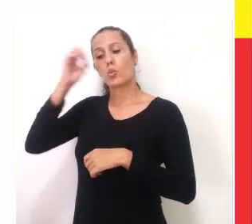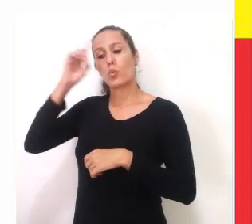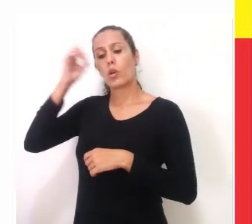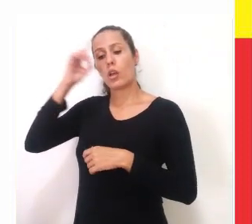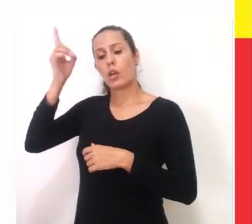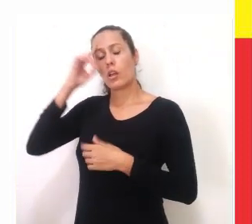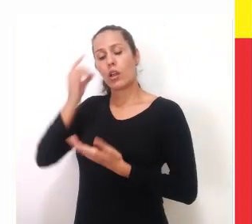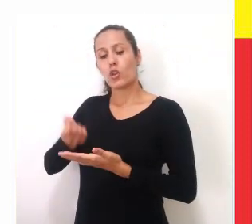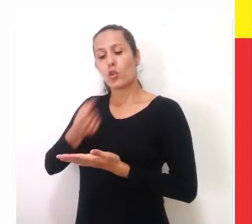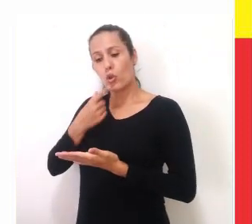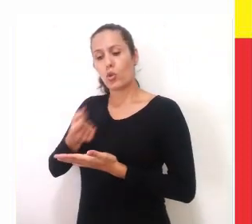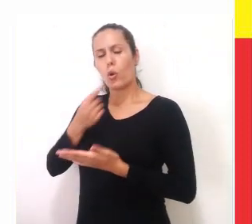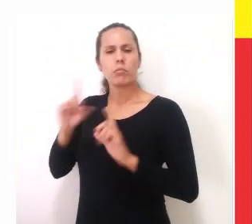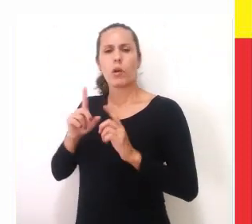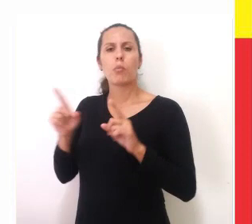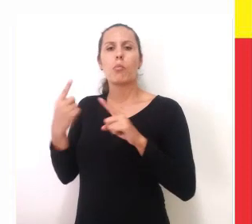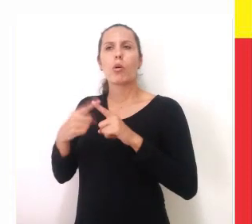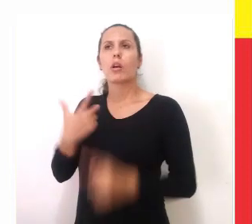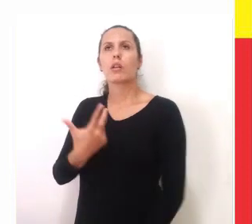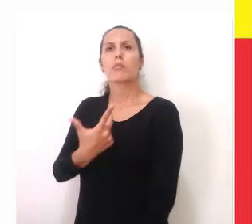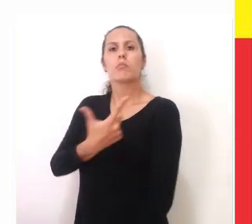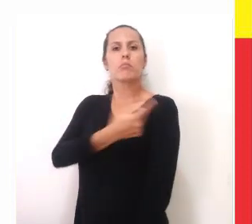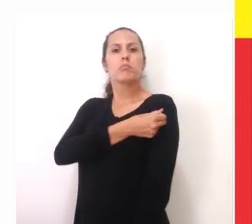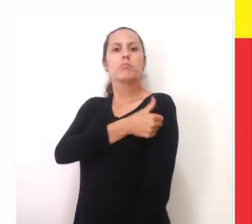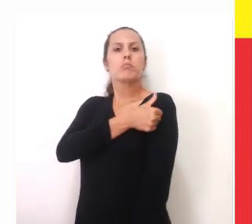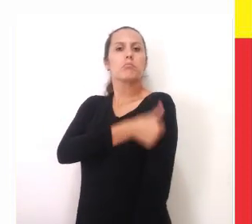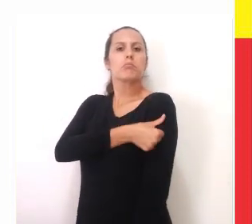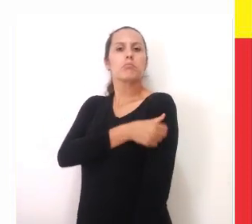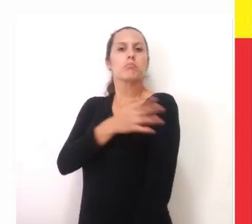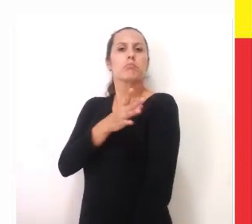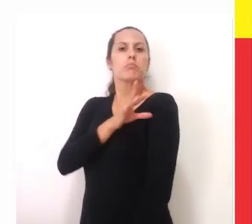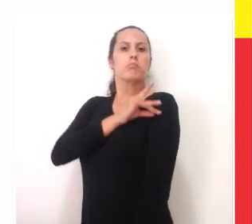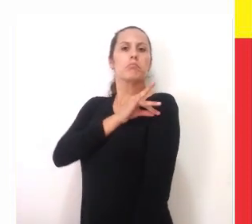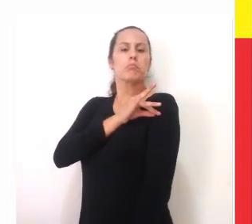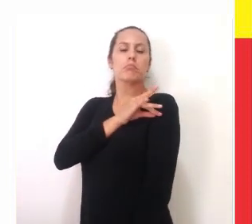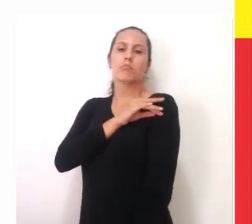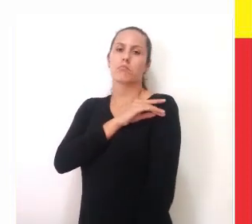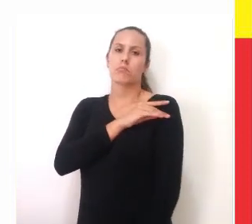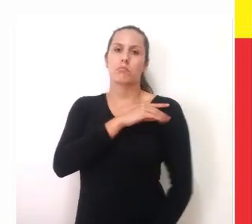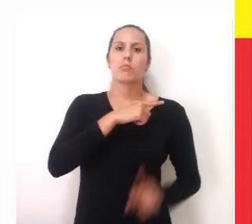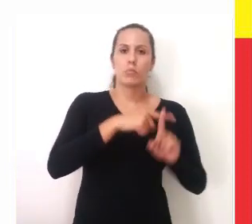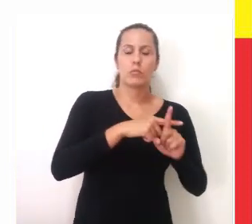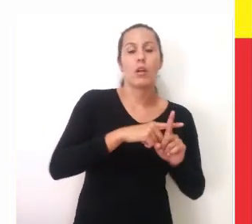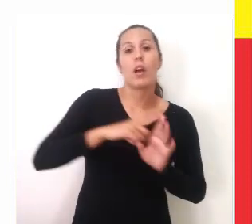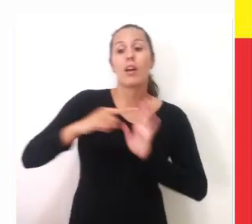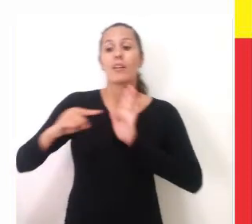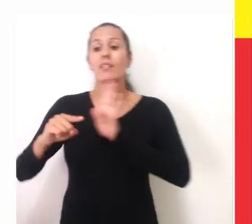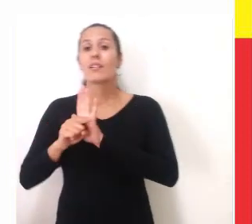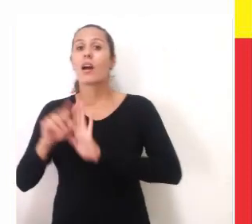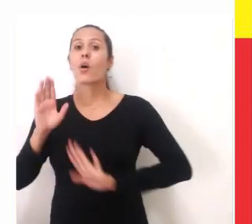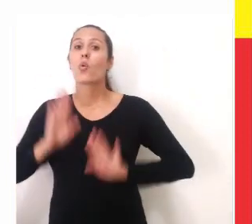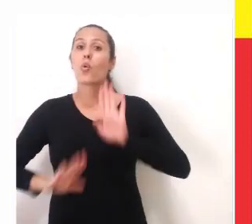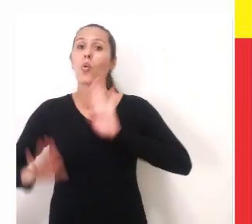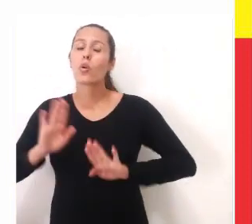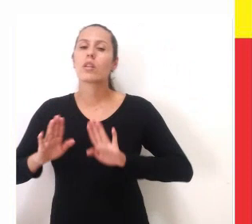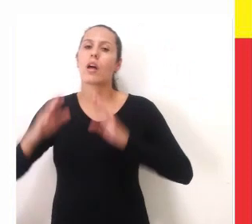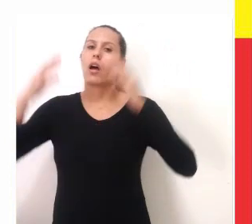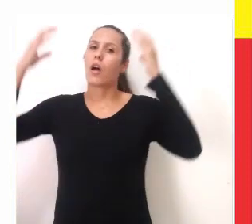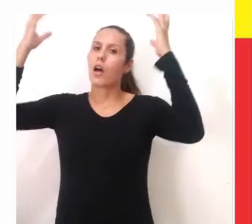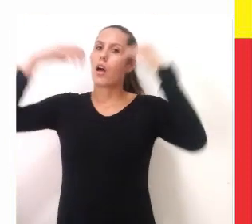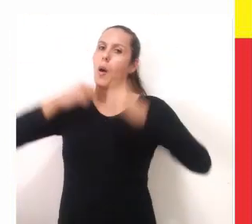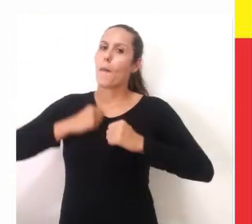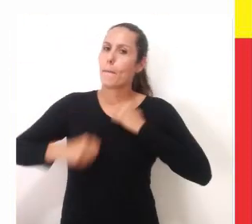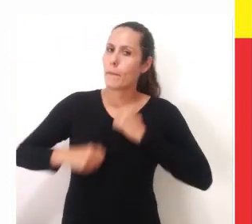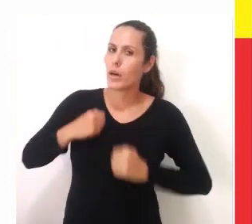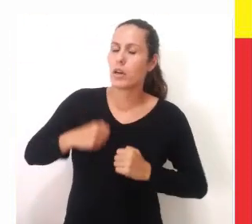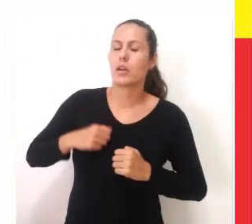Não precisa tomar diariamente, tá lá colado na sua pele. E a desvantagem? Cuidado, né?